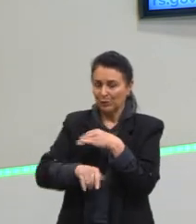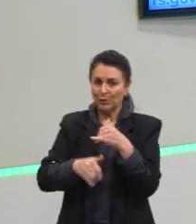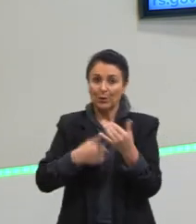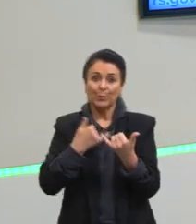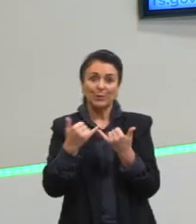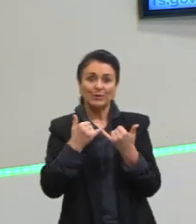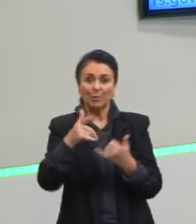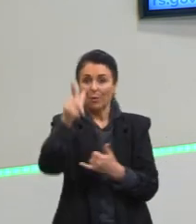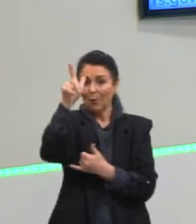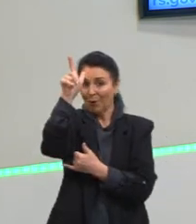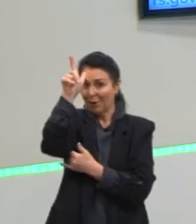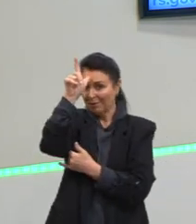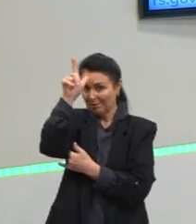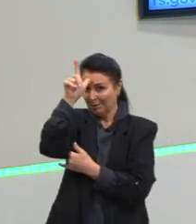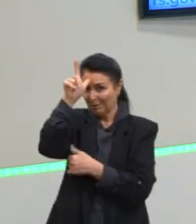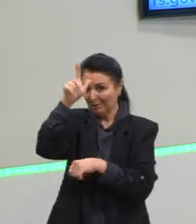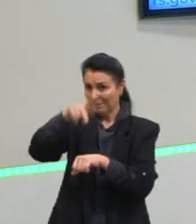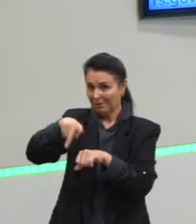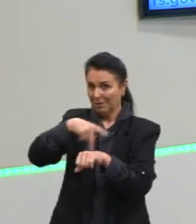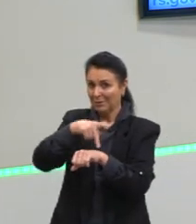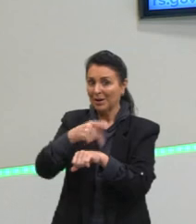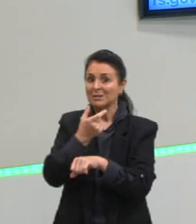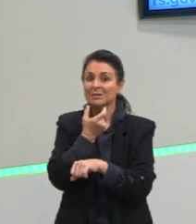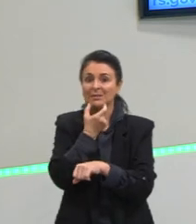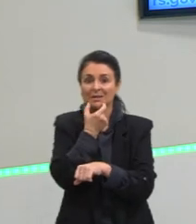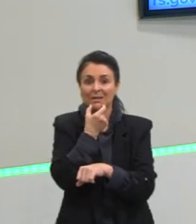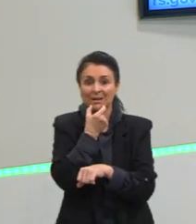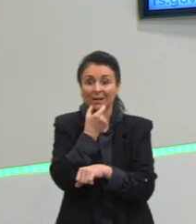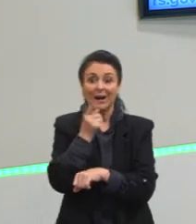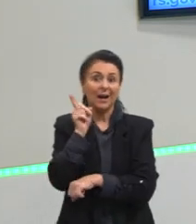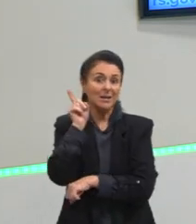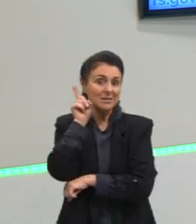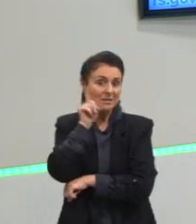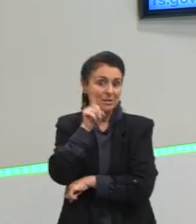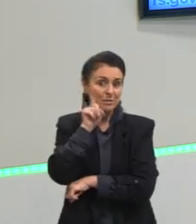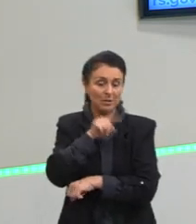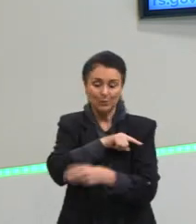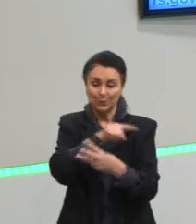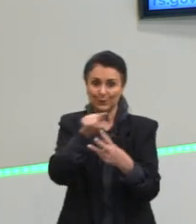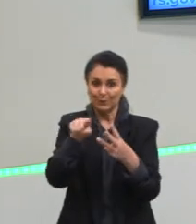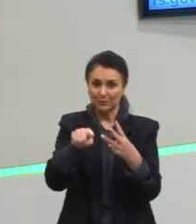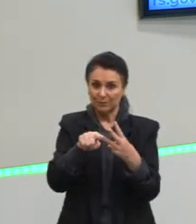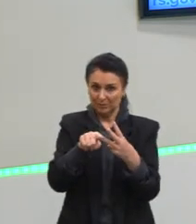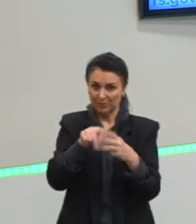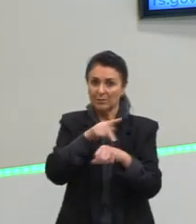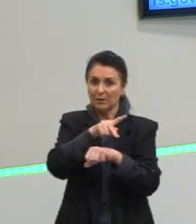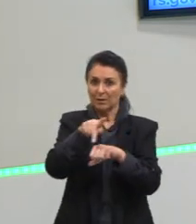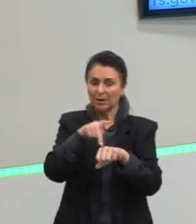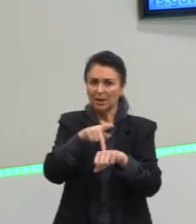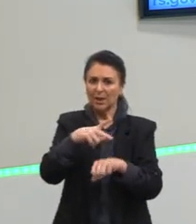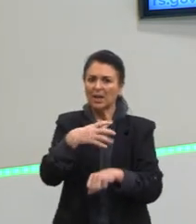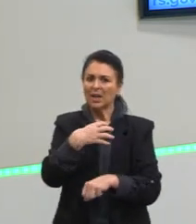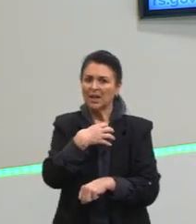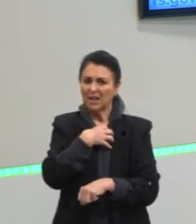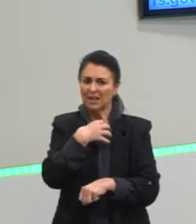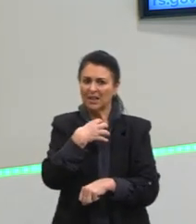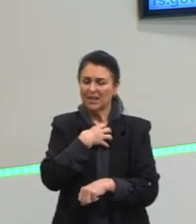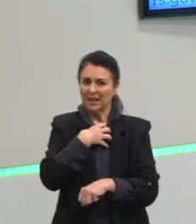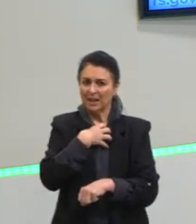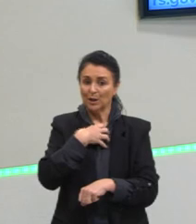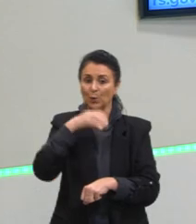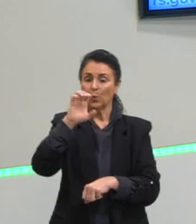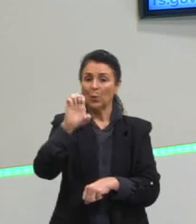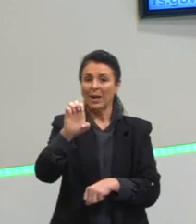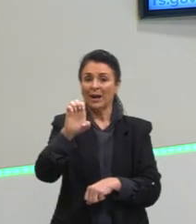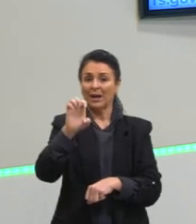exemplo a Alemanha Inglaterra e Estados Unidos tem fortemente no Ethos da pessoa no